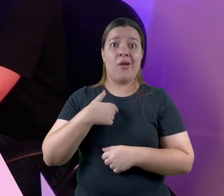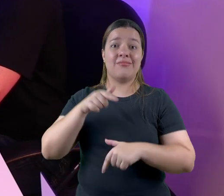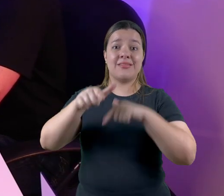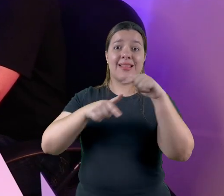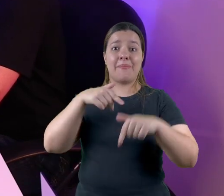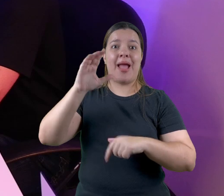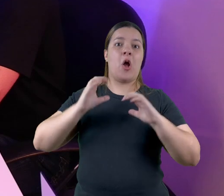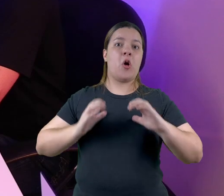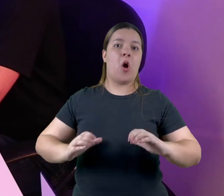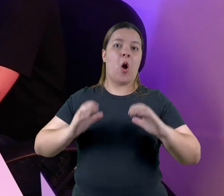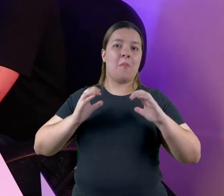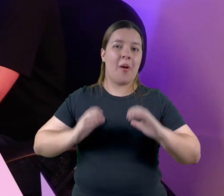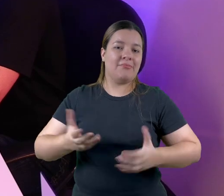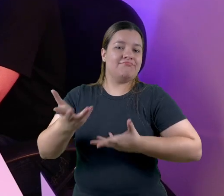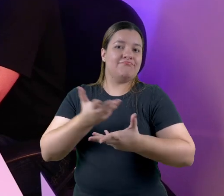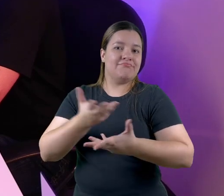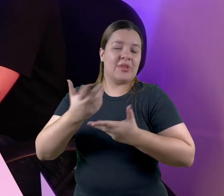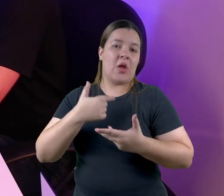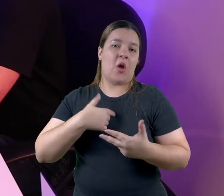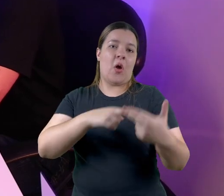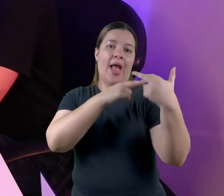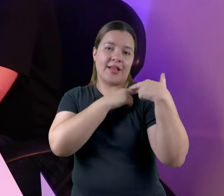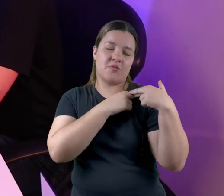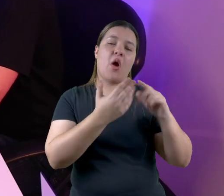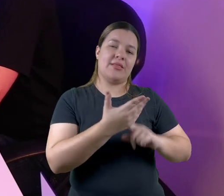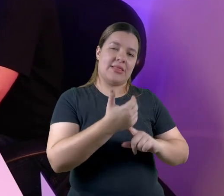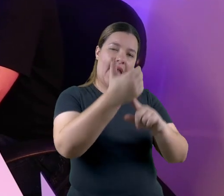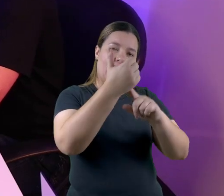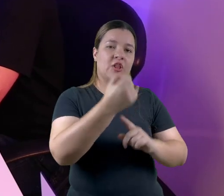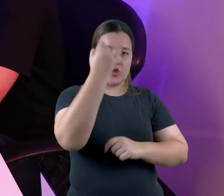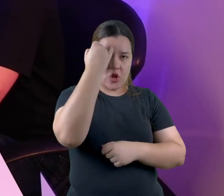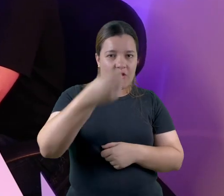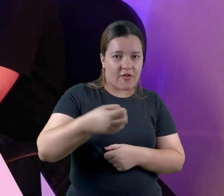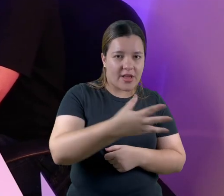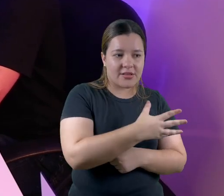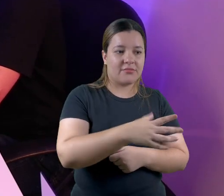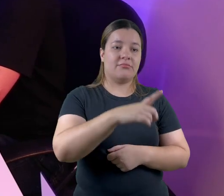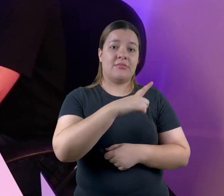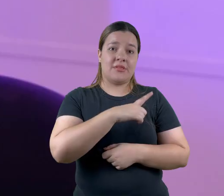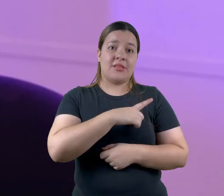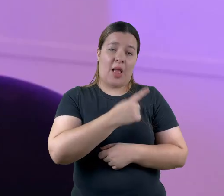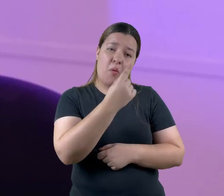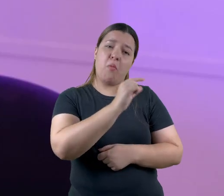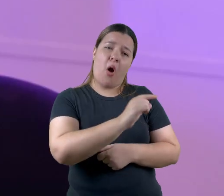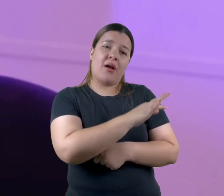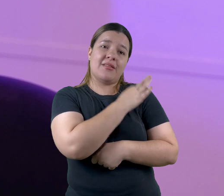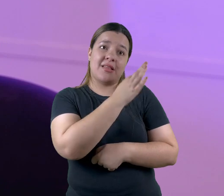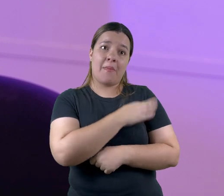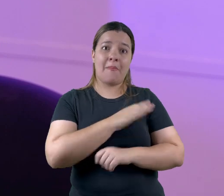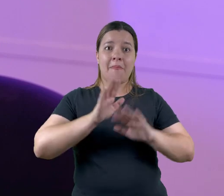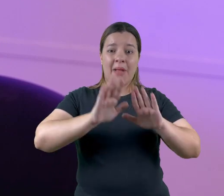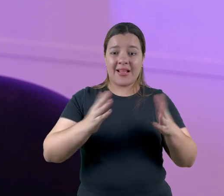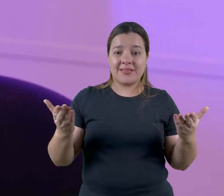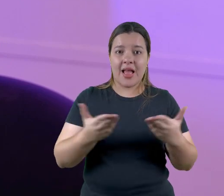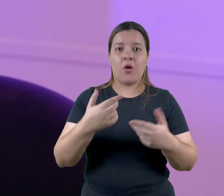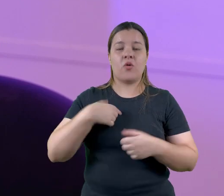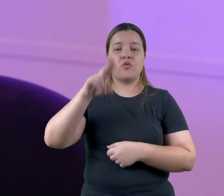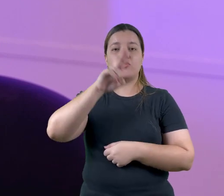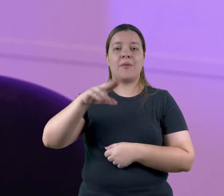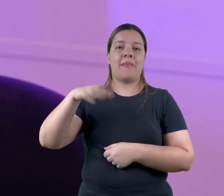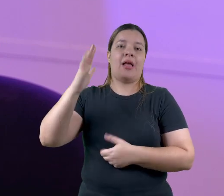soft skill do que hard Skill exatamente né eu tudo bem eu sou responsável pela área de Tecnologia de inovação tenho um que técnico